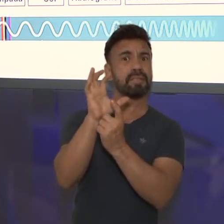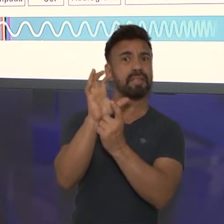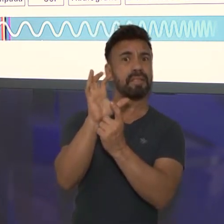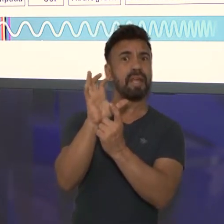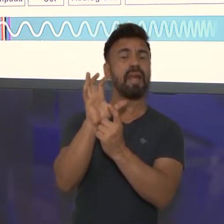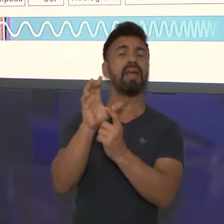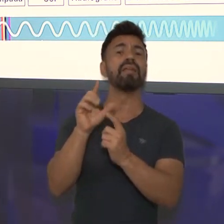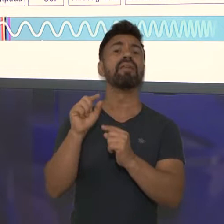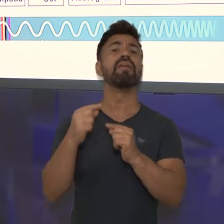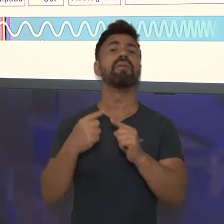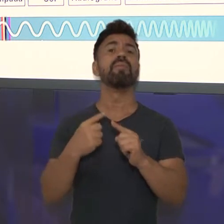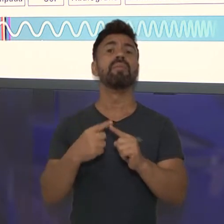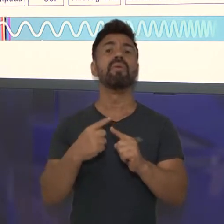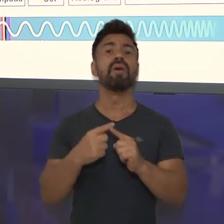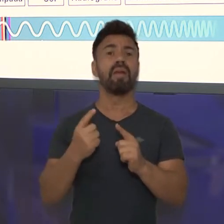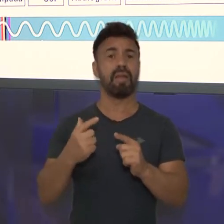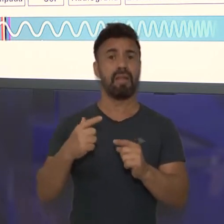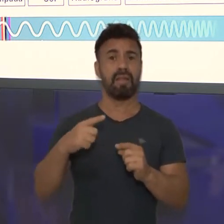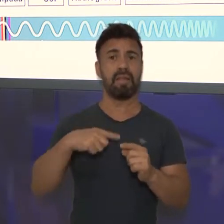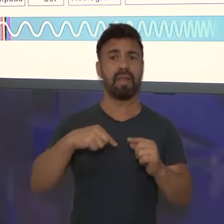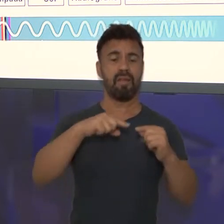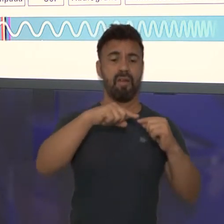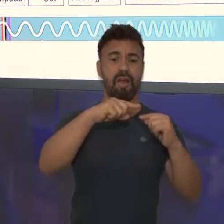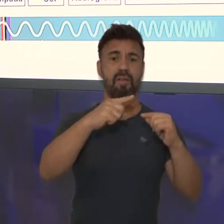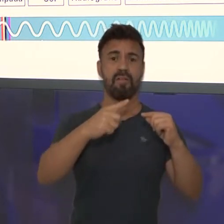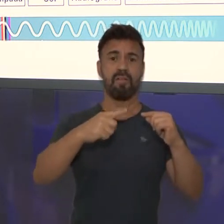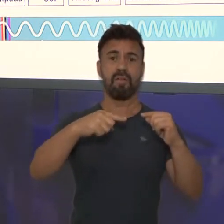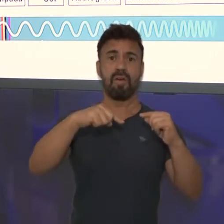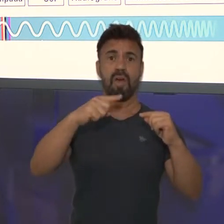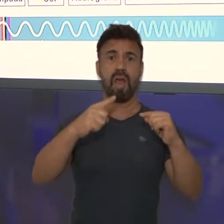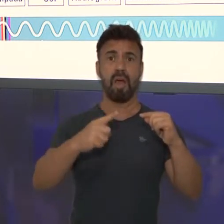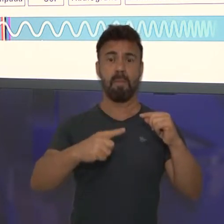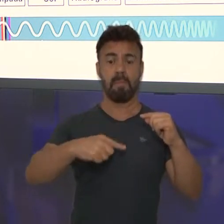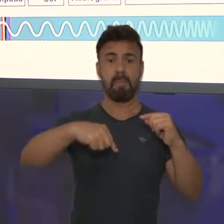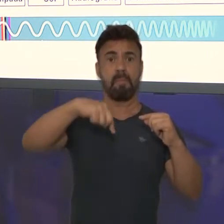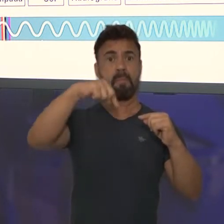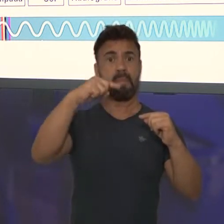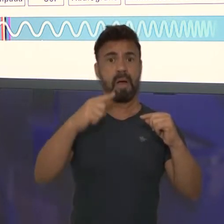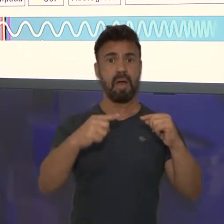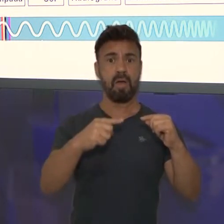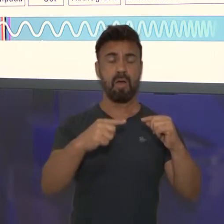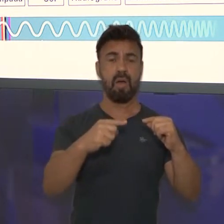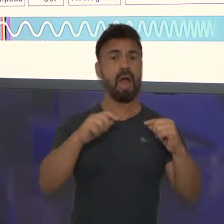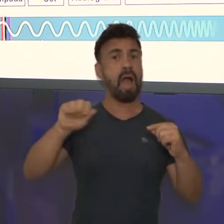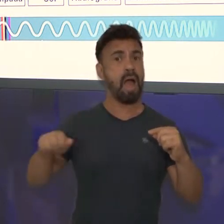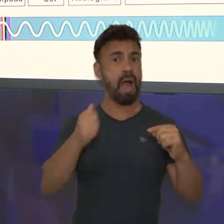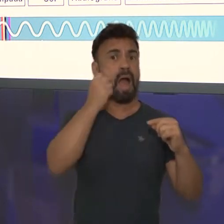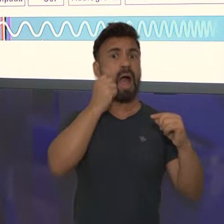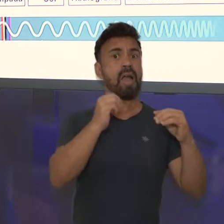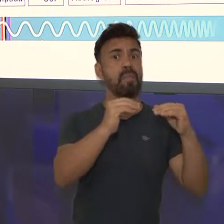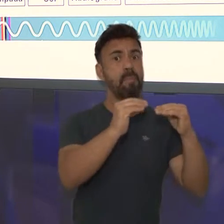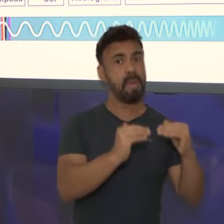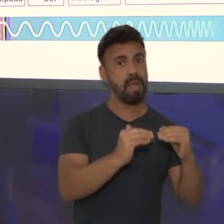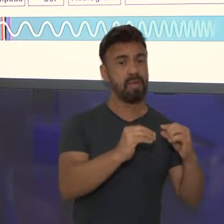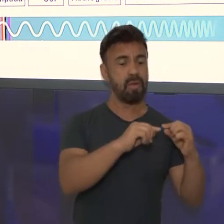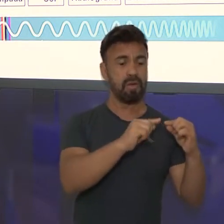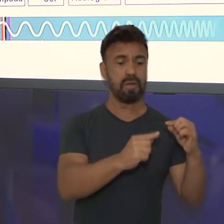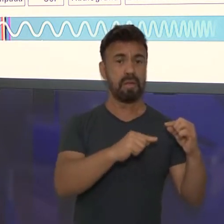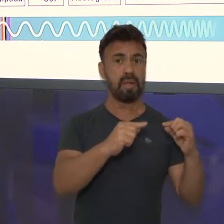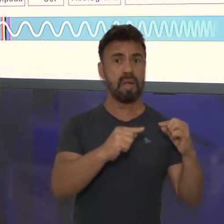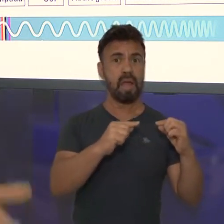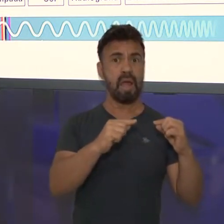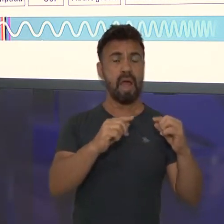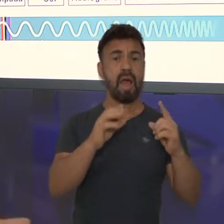pelo fato de, como elas têm uma frequência um pouco maior que a frequência das ondas de rádio, então elas têm a capacidade de carregar